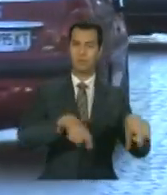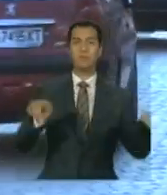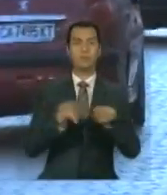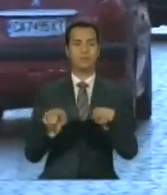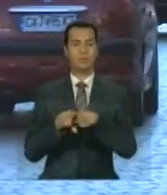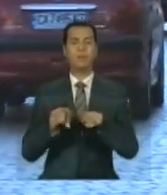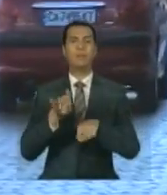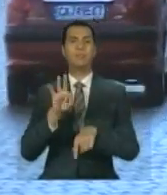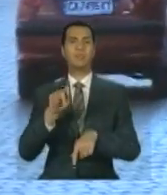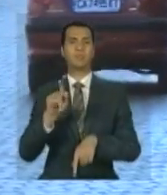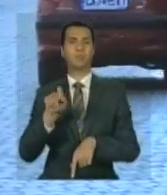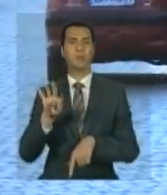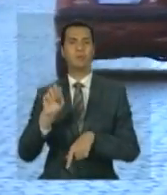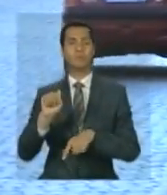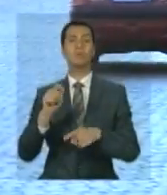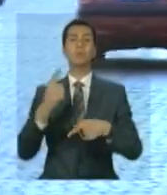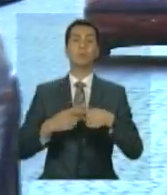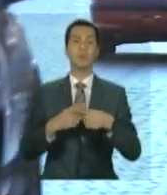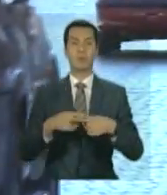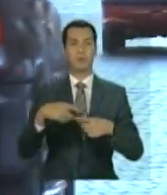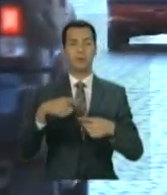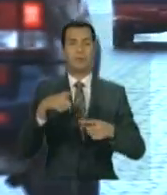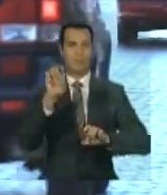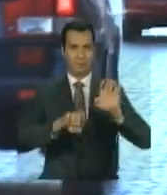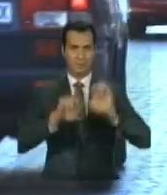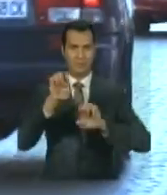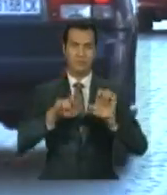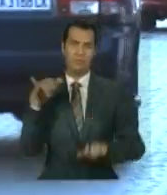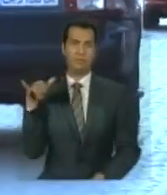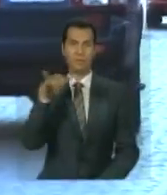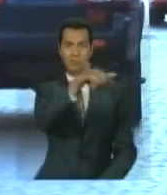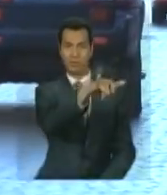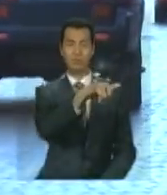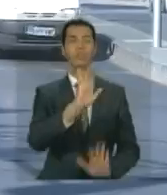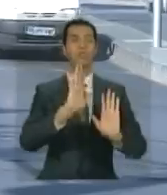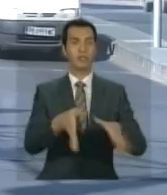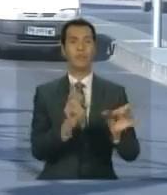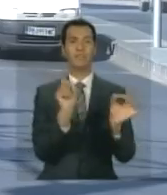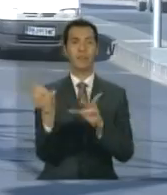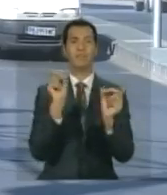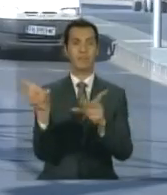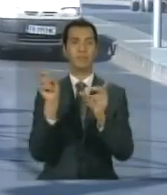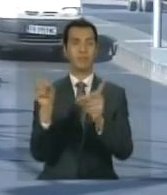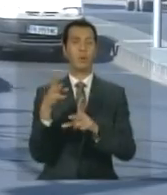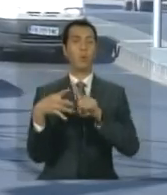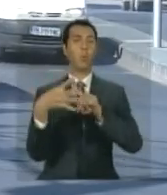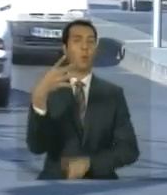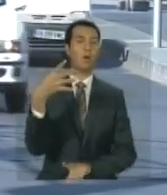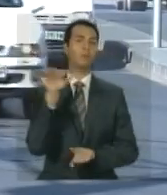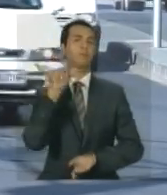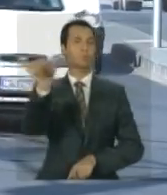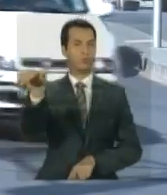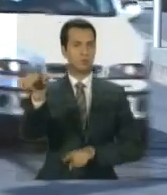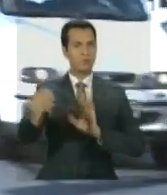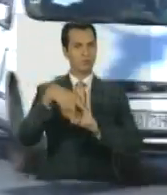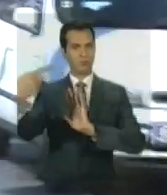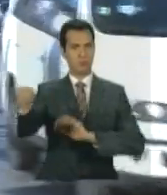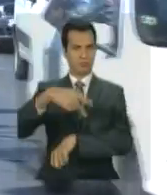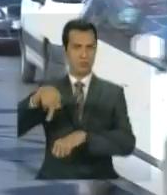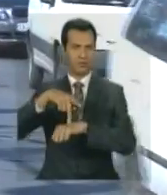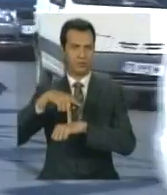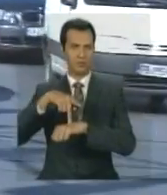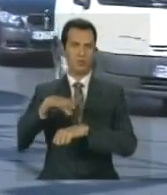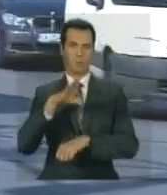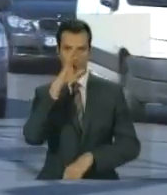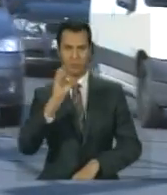de transporte, depois que a Embraer, a empresa brasileira de aeronáutica, vendeu 4 aviões para os búlgaros. Há também previsão de venda de